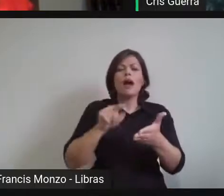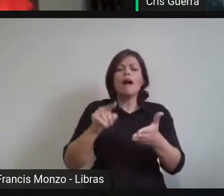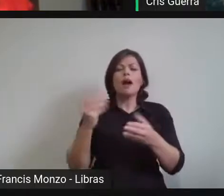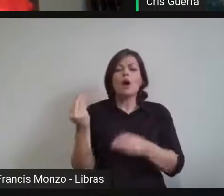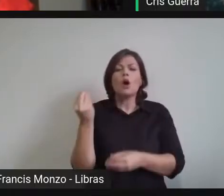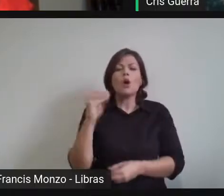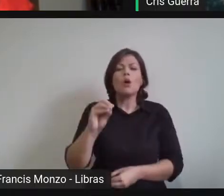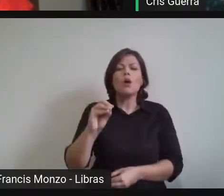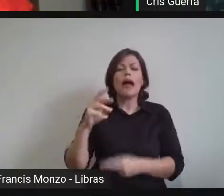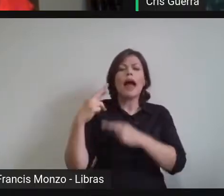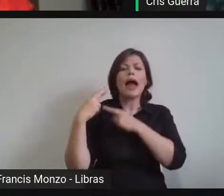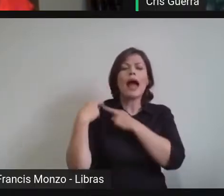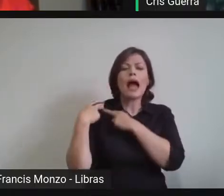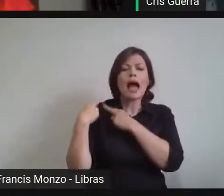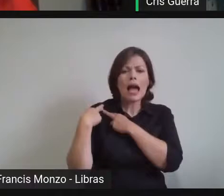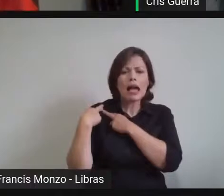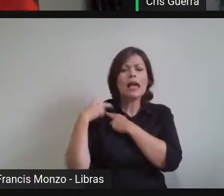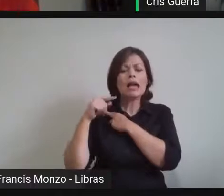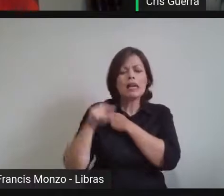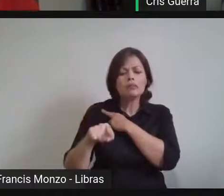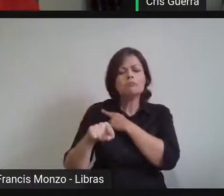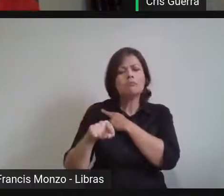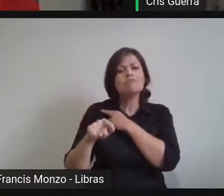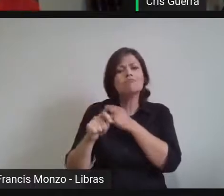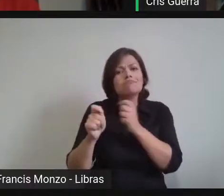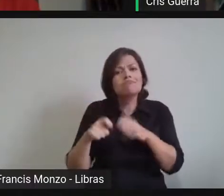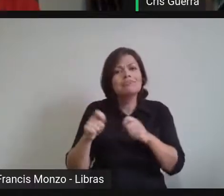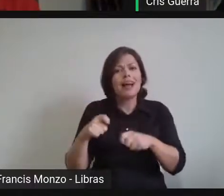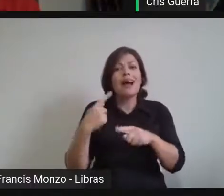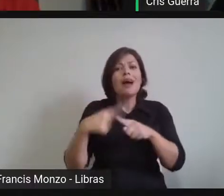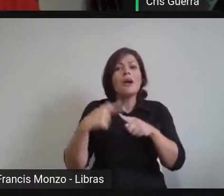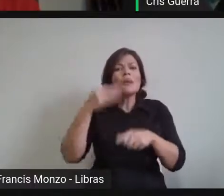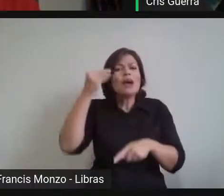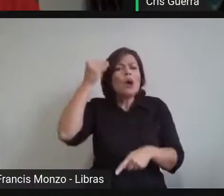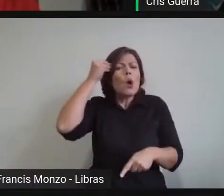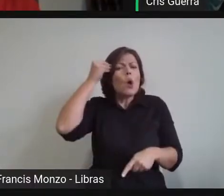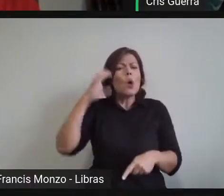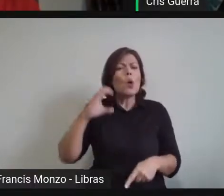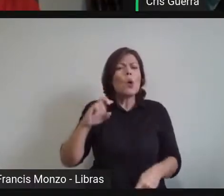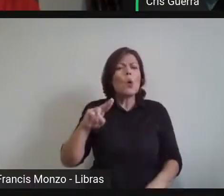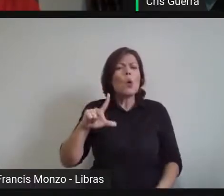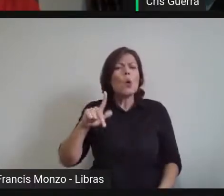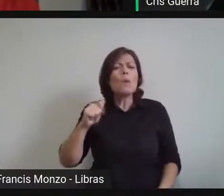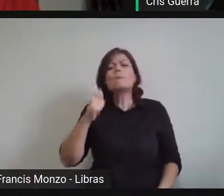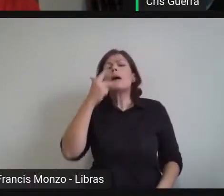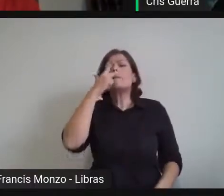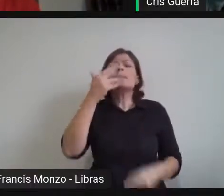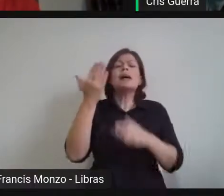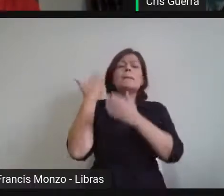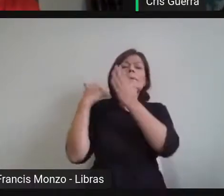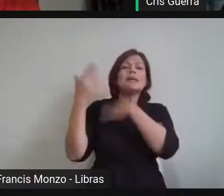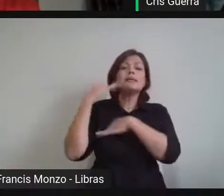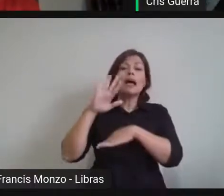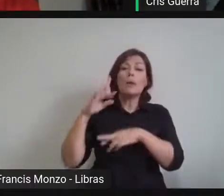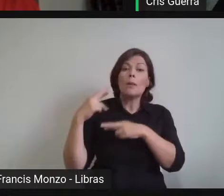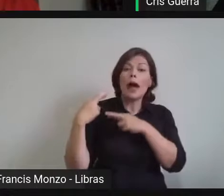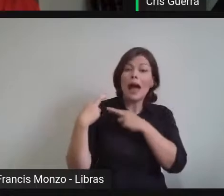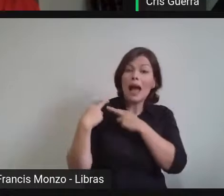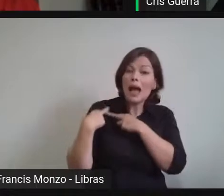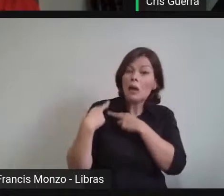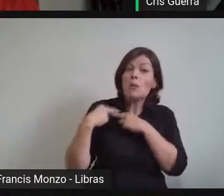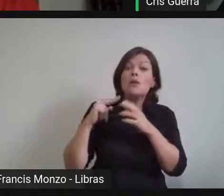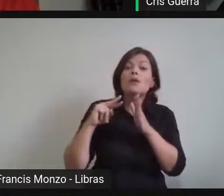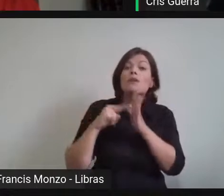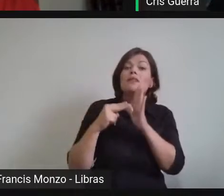em relação a isso. Porque a culpa, ela remete ao passado, né? A responsabilidade, ela remete ao futuro, ela remete ao presente. Olha,